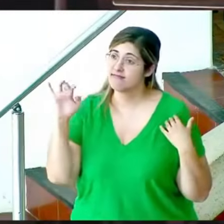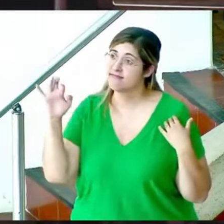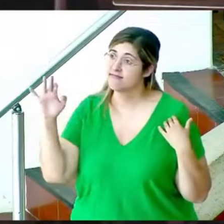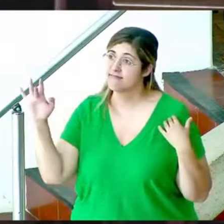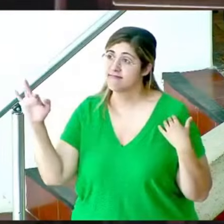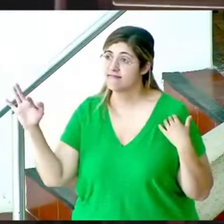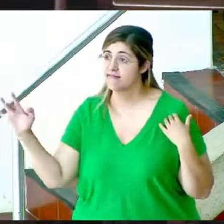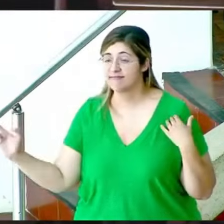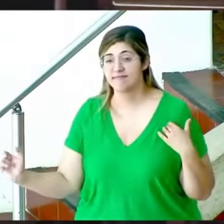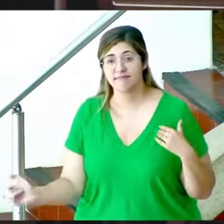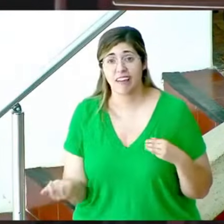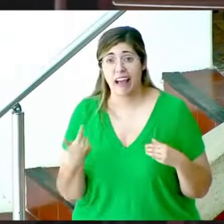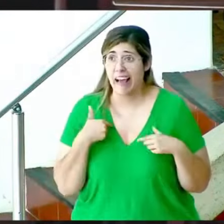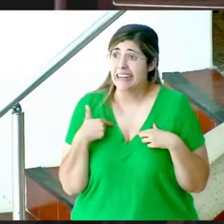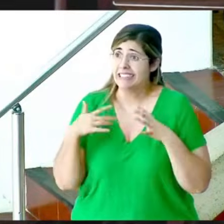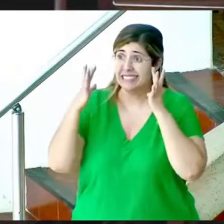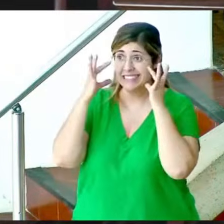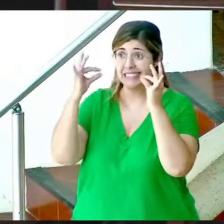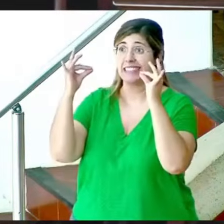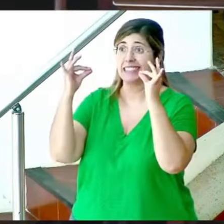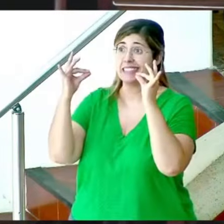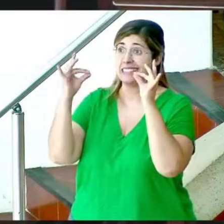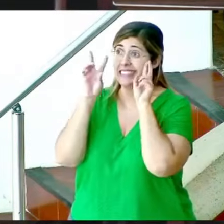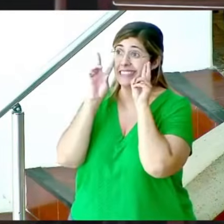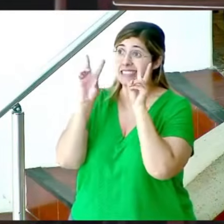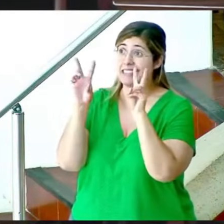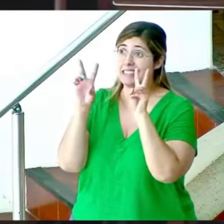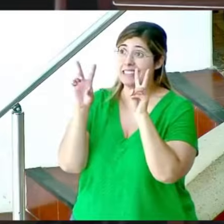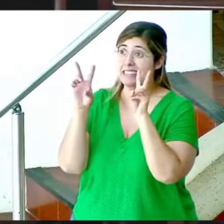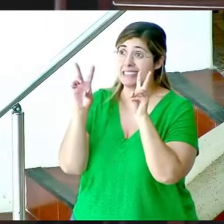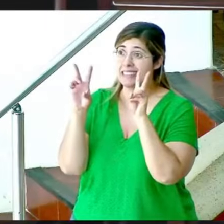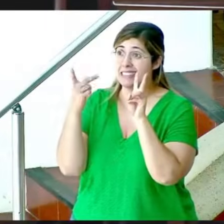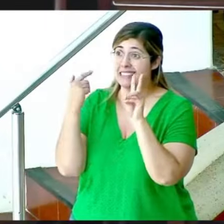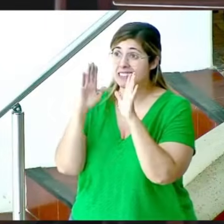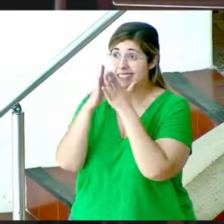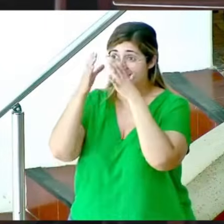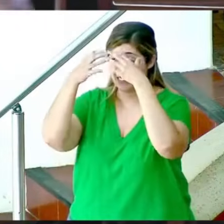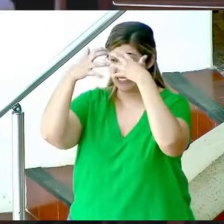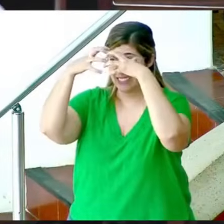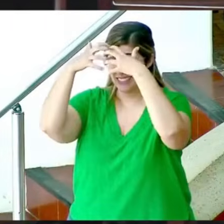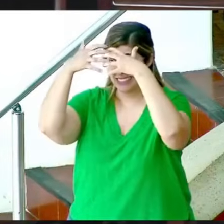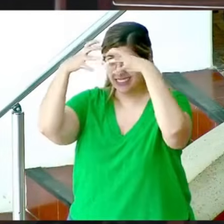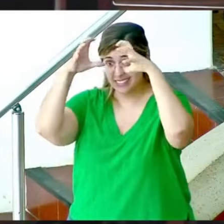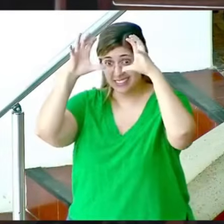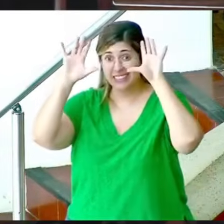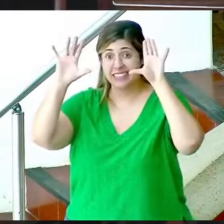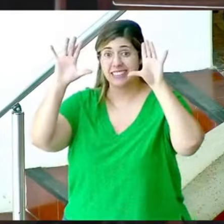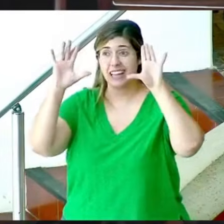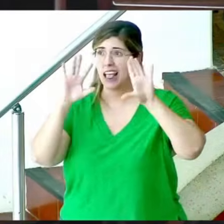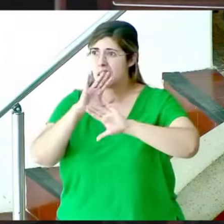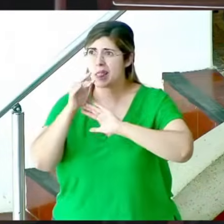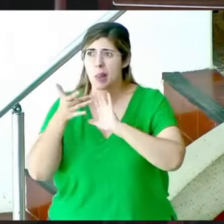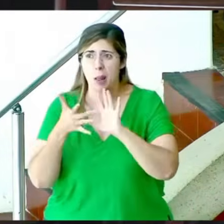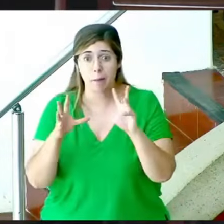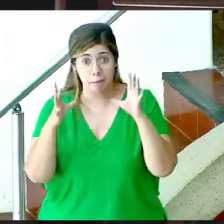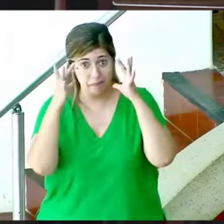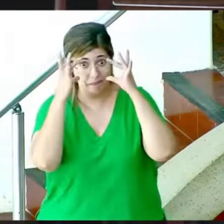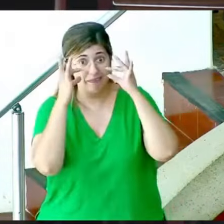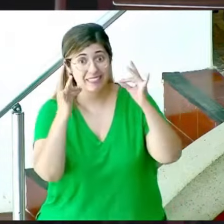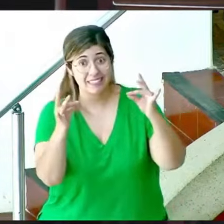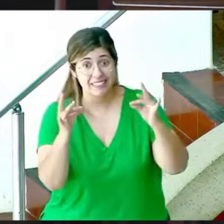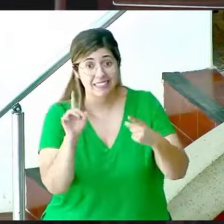estar atento, eu preciso estar com a minha mente, com os olhos abertos, minha mente precisa estar vendo o que está acontecendo ao redor. Por que eu